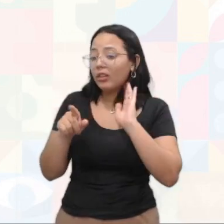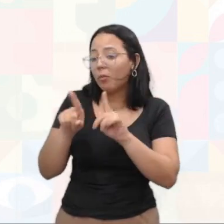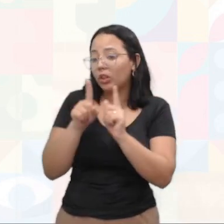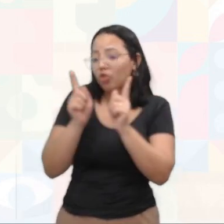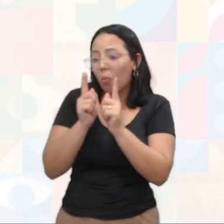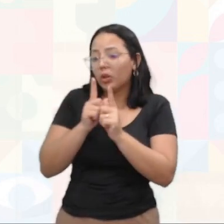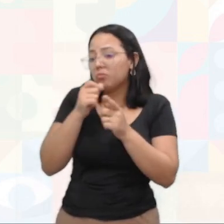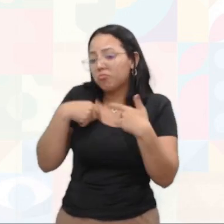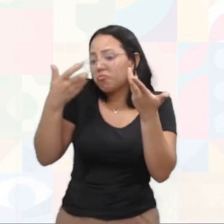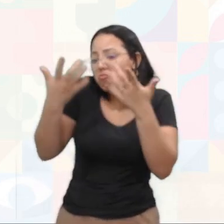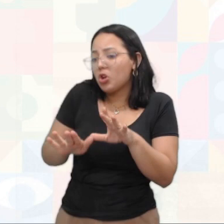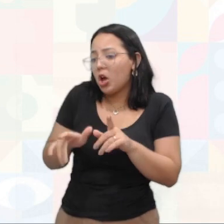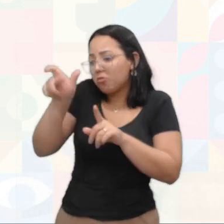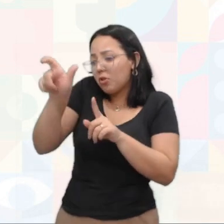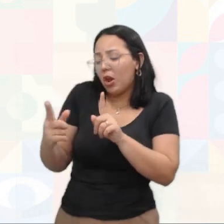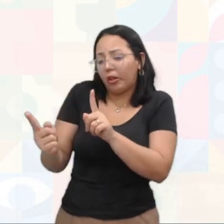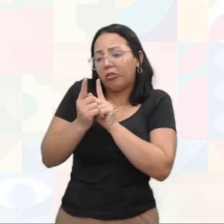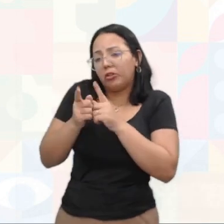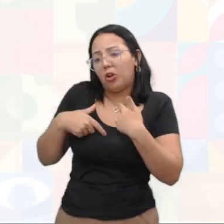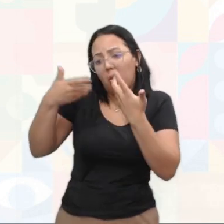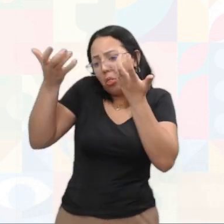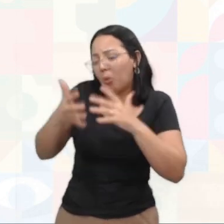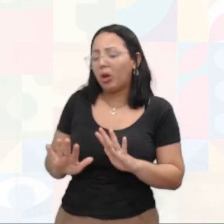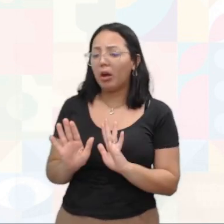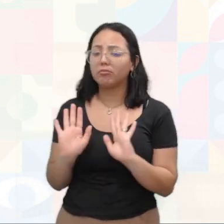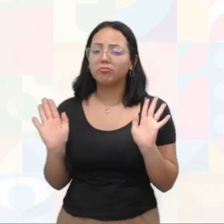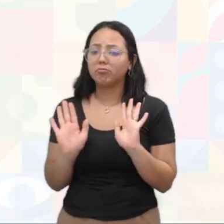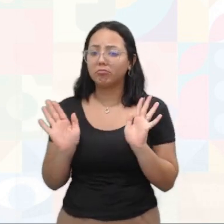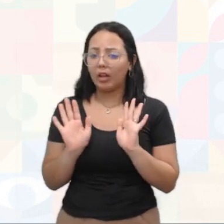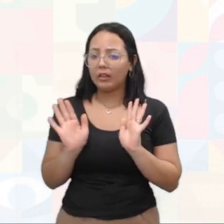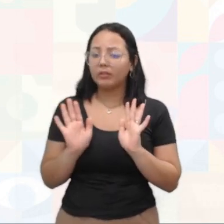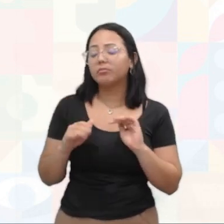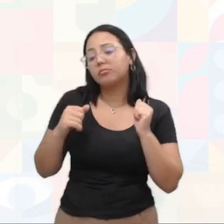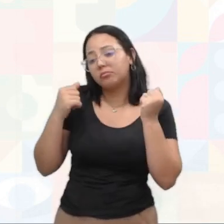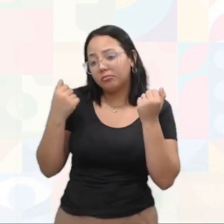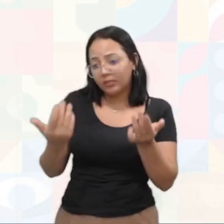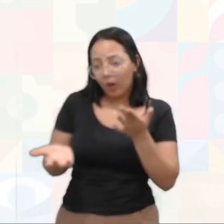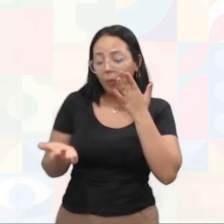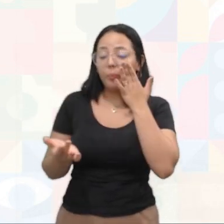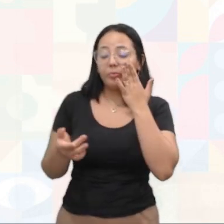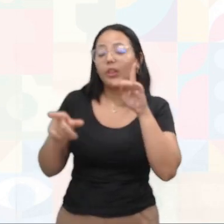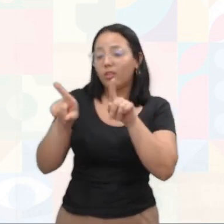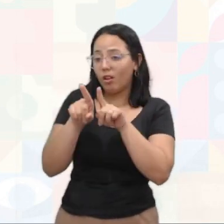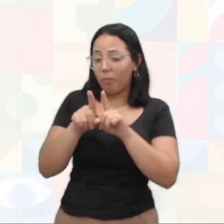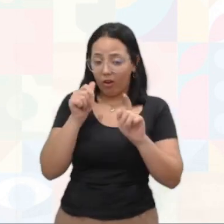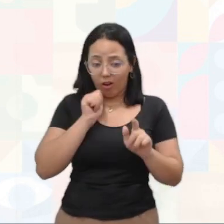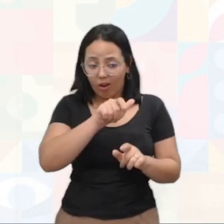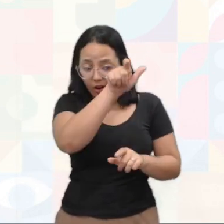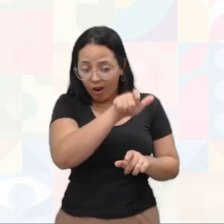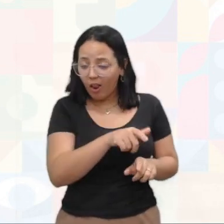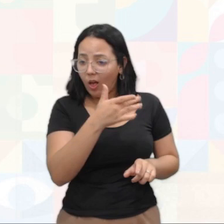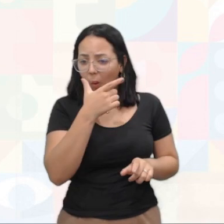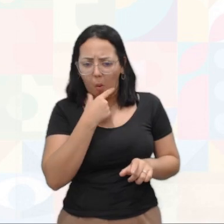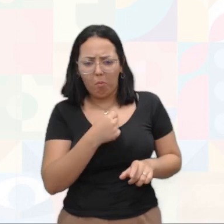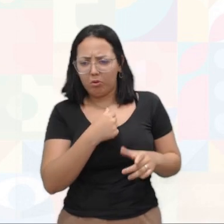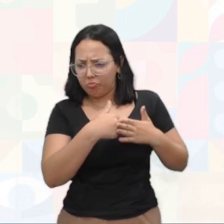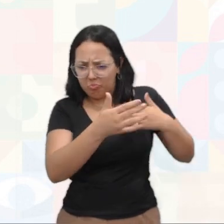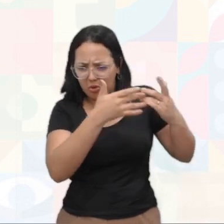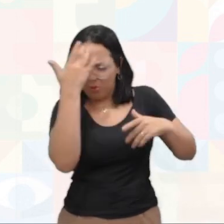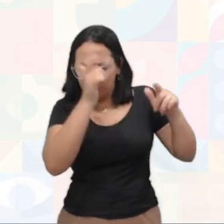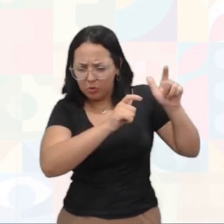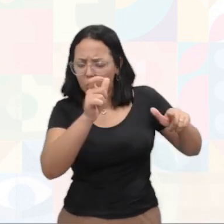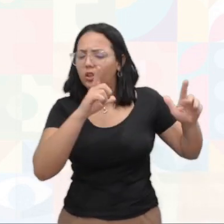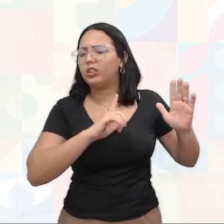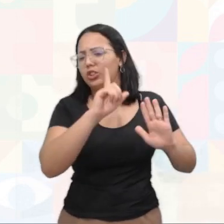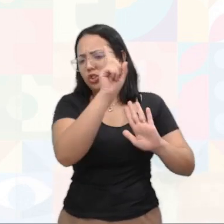ela não queira ser atendida, ela não quer que o prestador de socorro atenda. Então, ela tem o direito, se ela estiver consciente e com